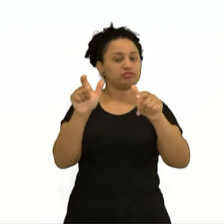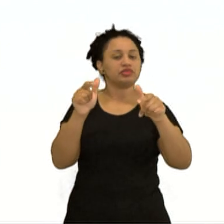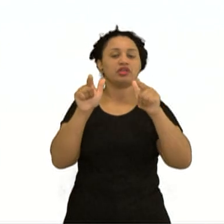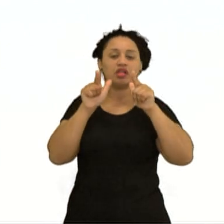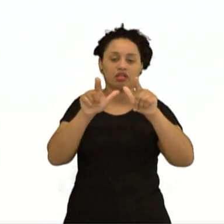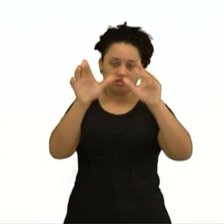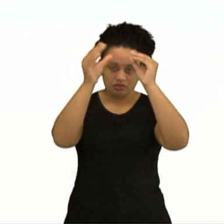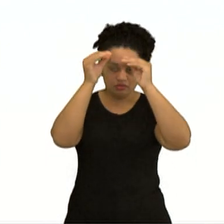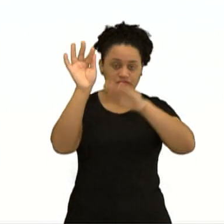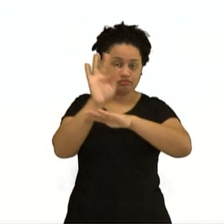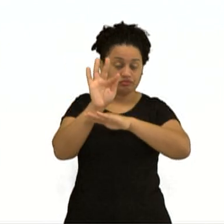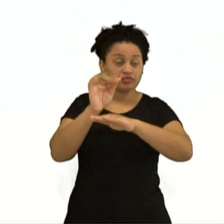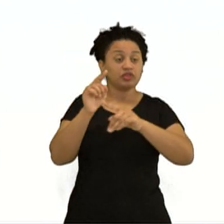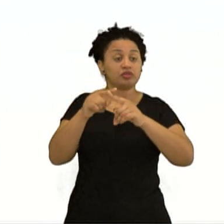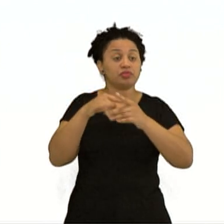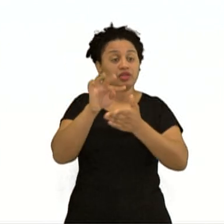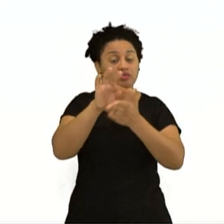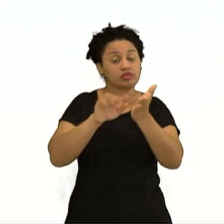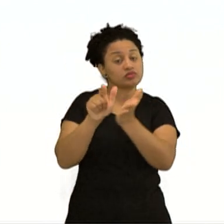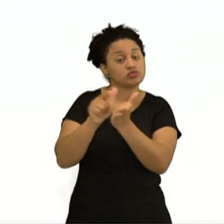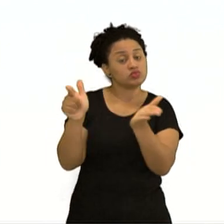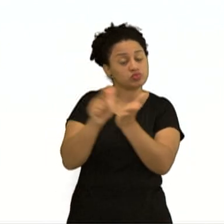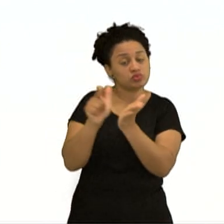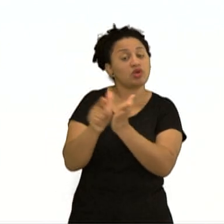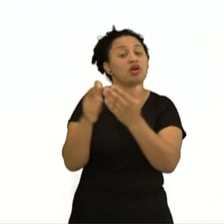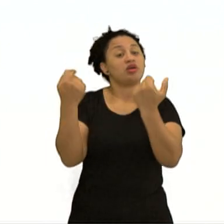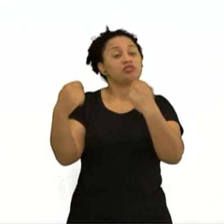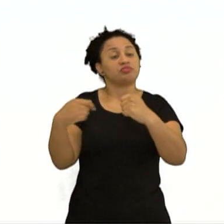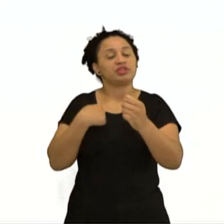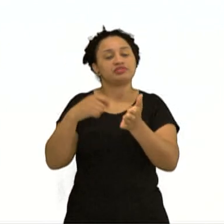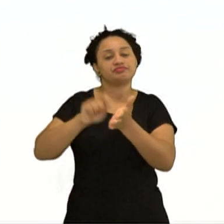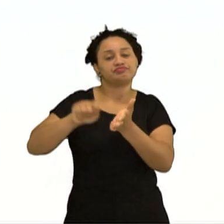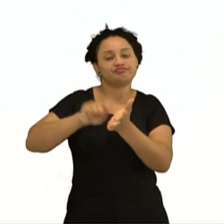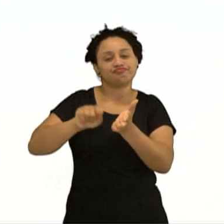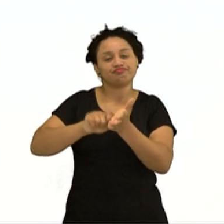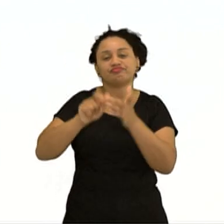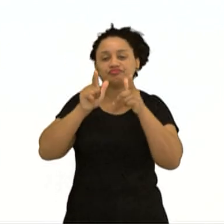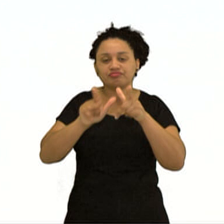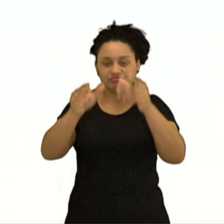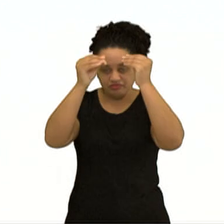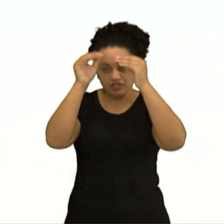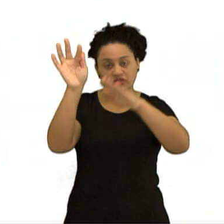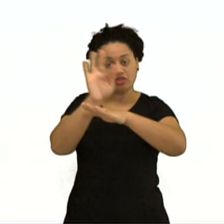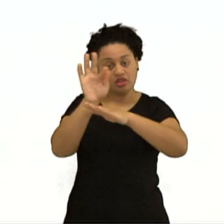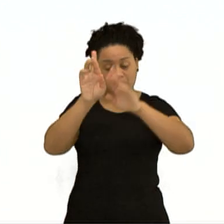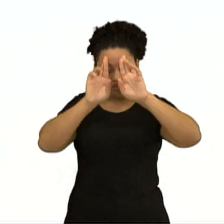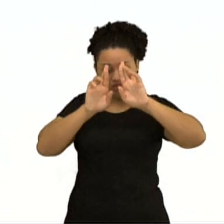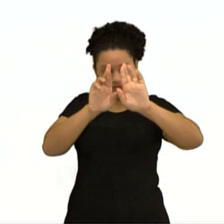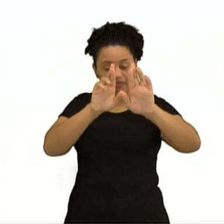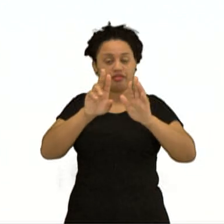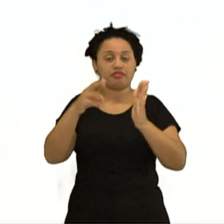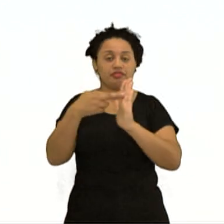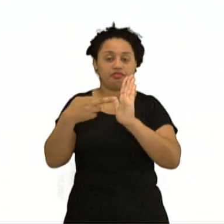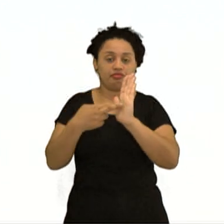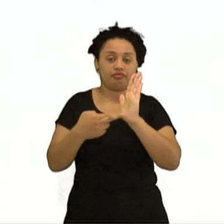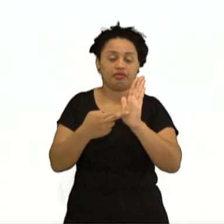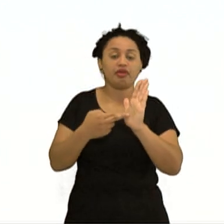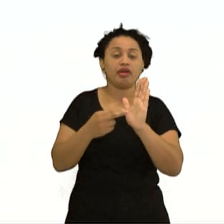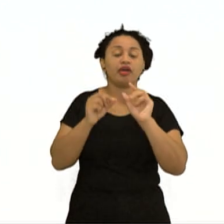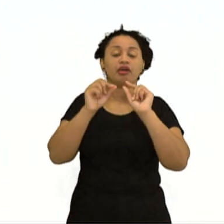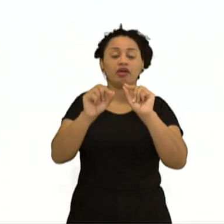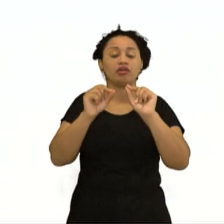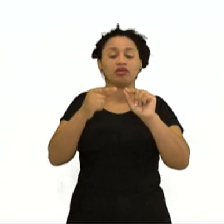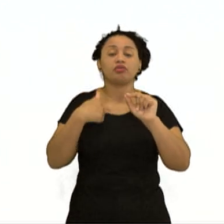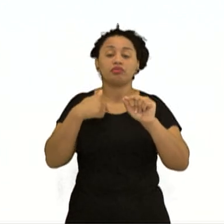um texto em um jornal, é necessário que ele seja formal, que ele respeite as regras da língua portuguesa, para que abranja um